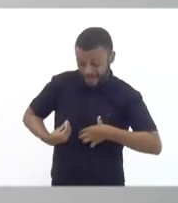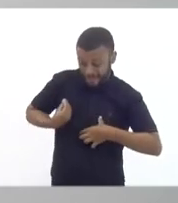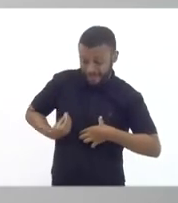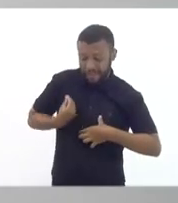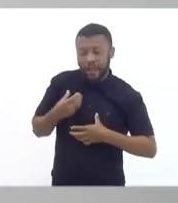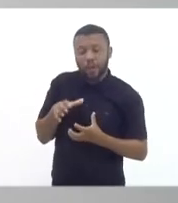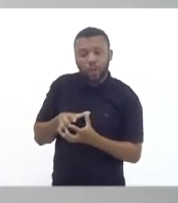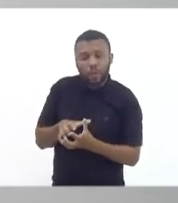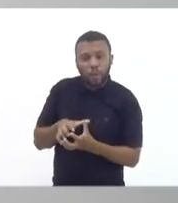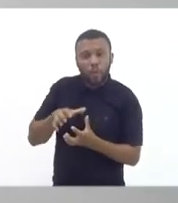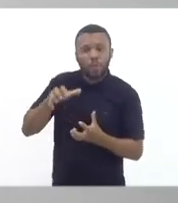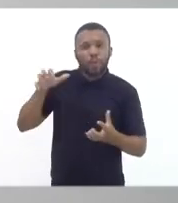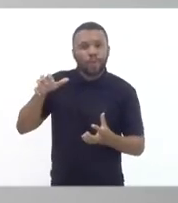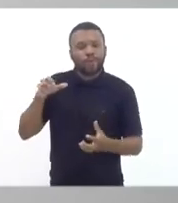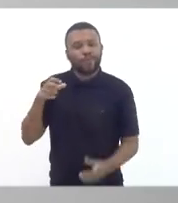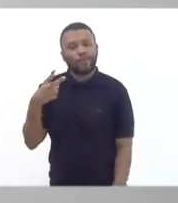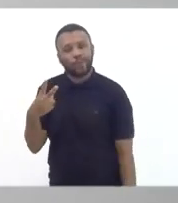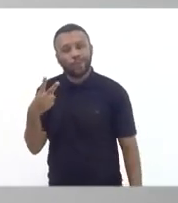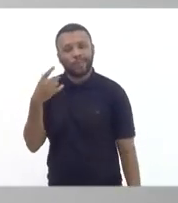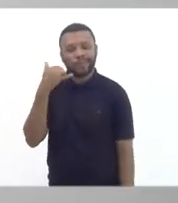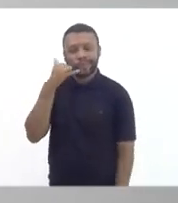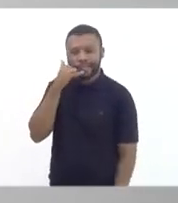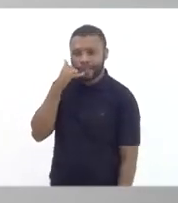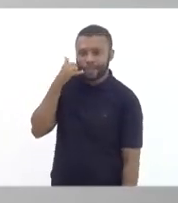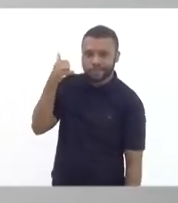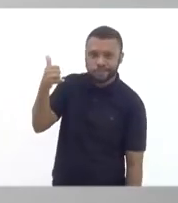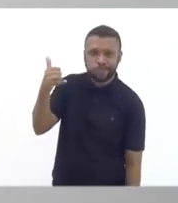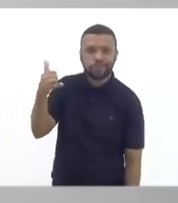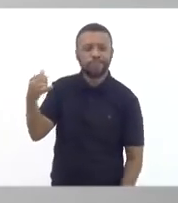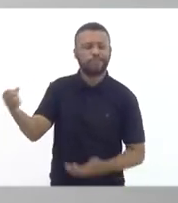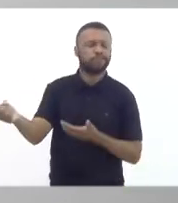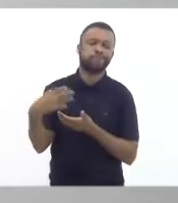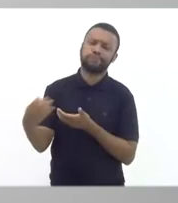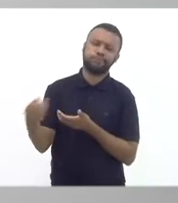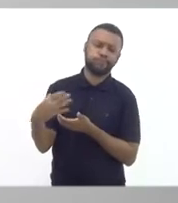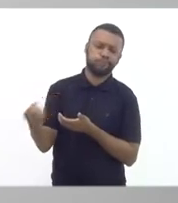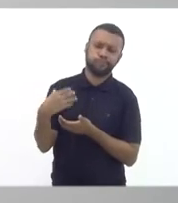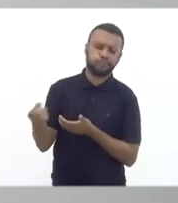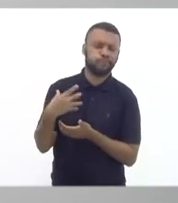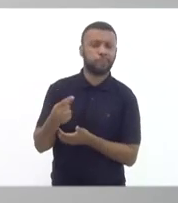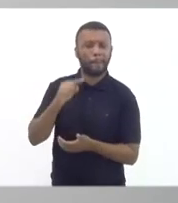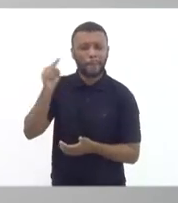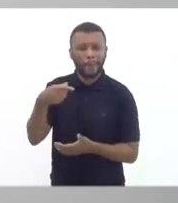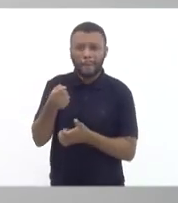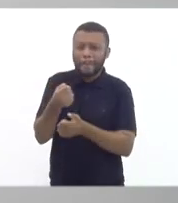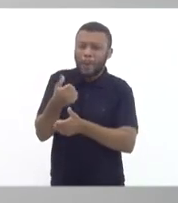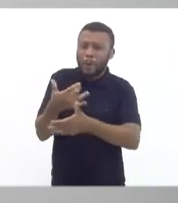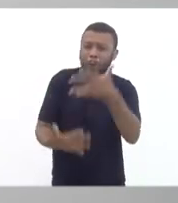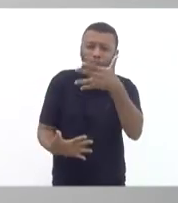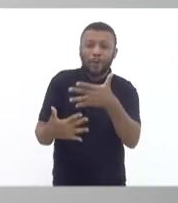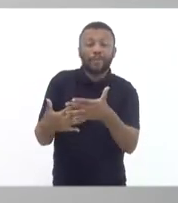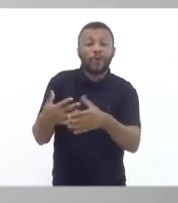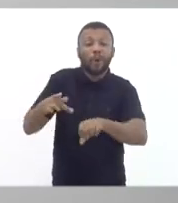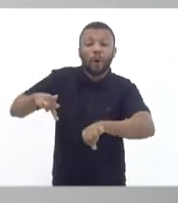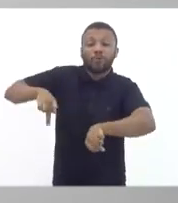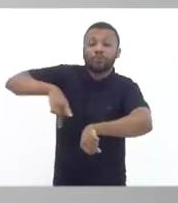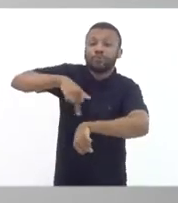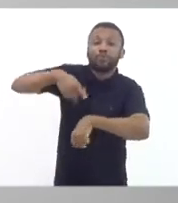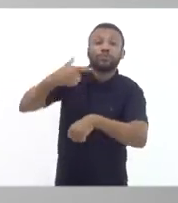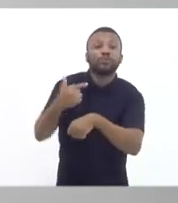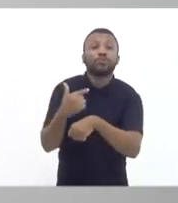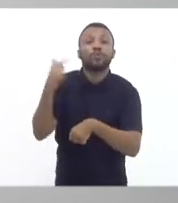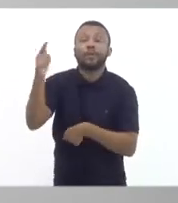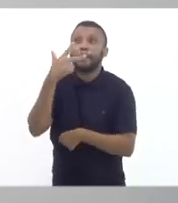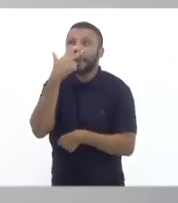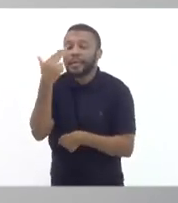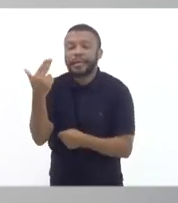protetores aqui. 2 telefones, 1.000 mensagens por dia, até do exterior. Uma coisa doida isso, né? É um vírus